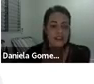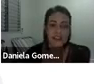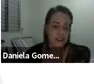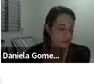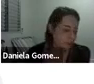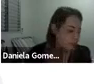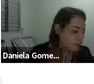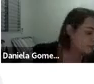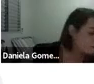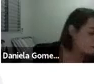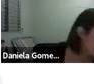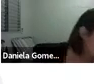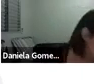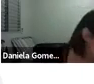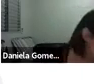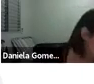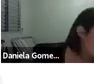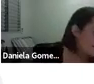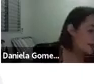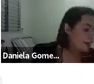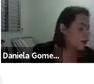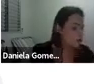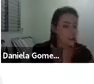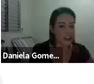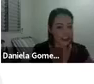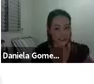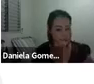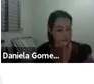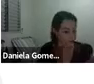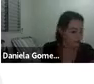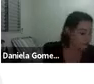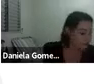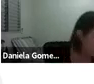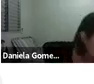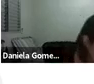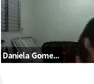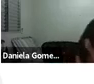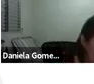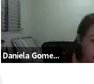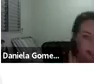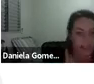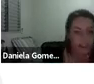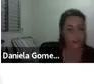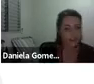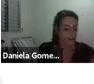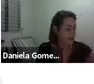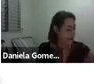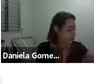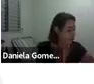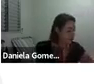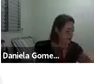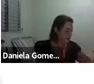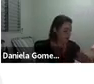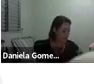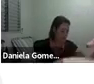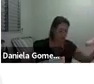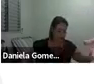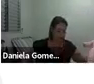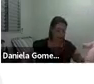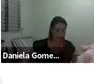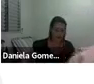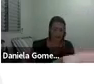para você, pode ser. Então, hoje em dia, eu vou posicionar minha cadeira aqui, que acho que fica mais fácil para vocês